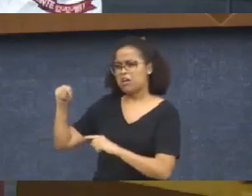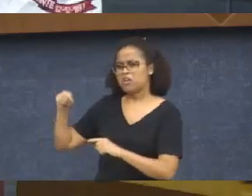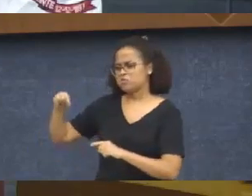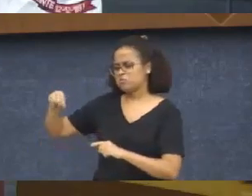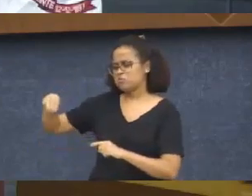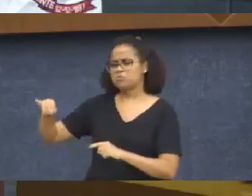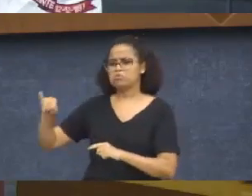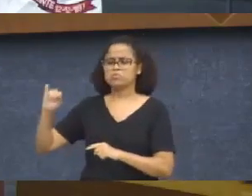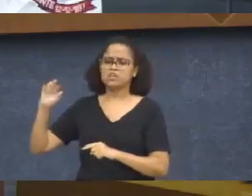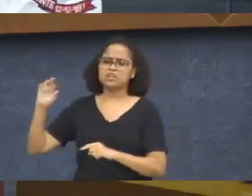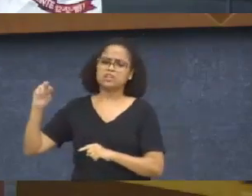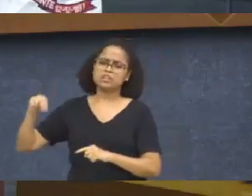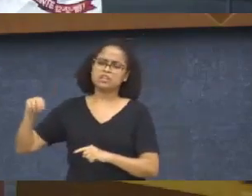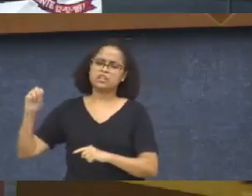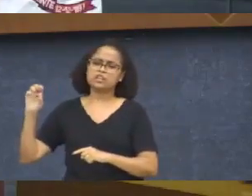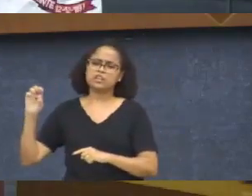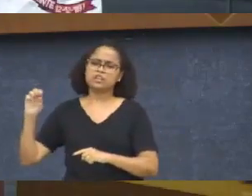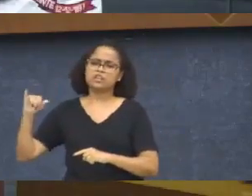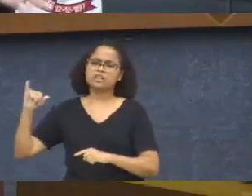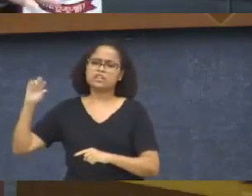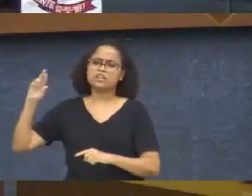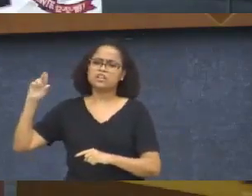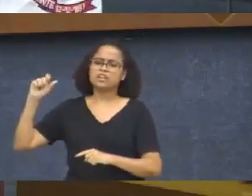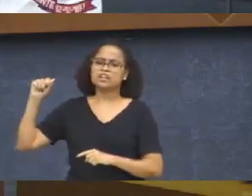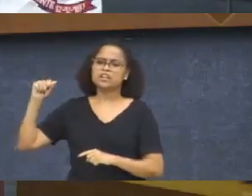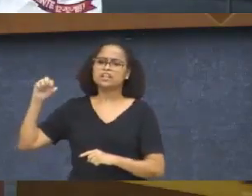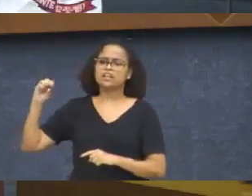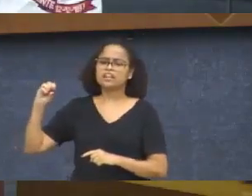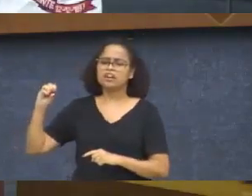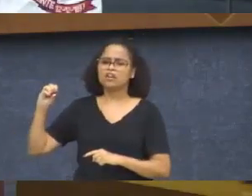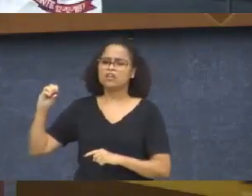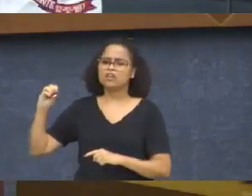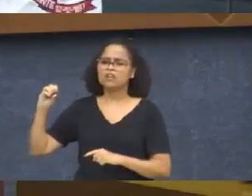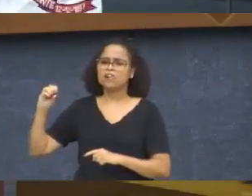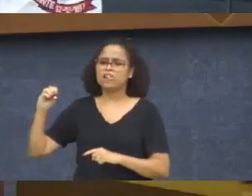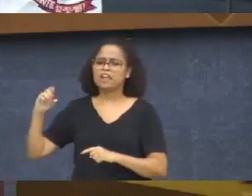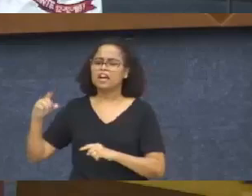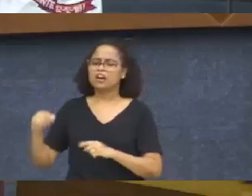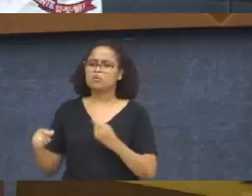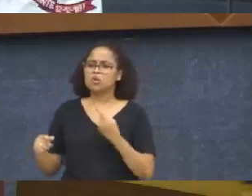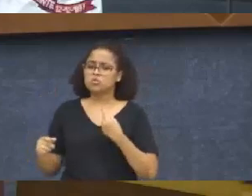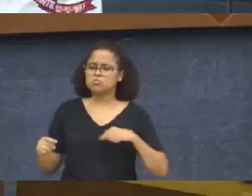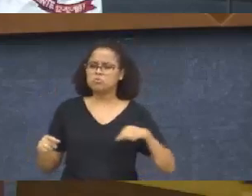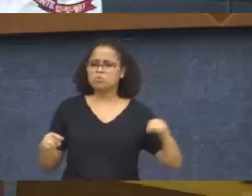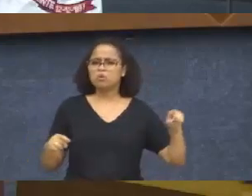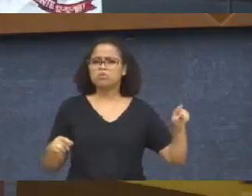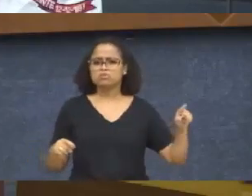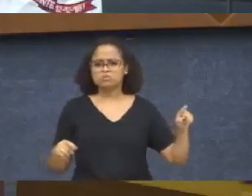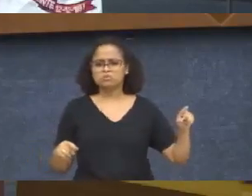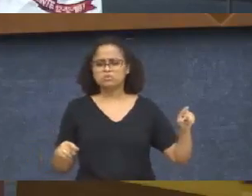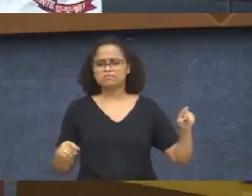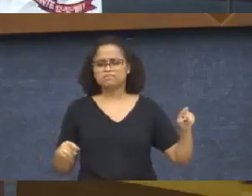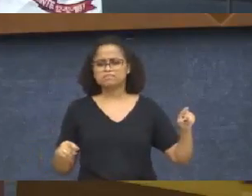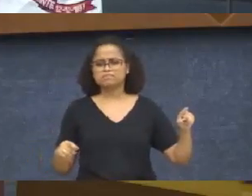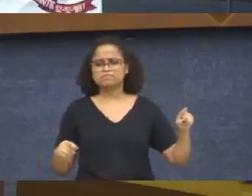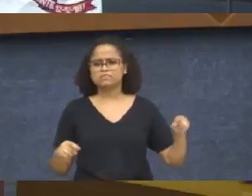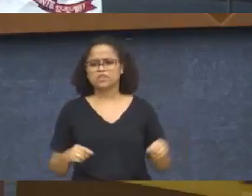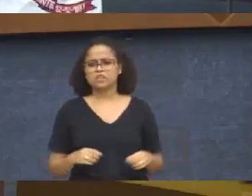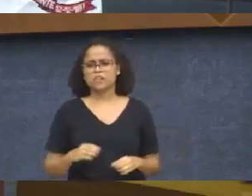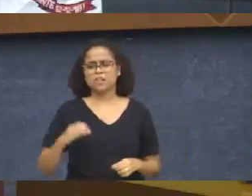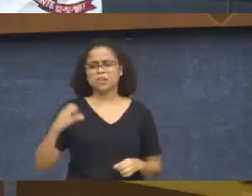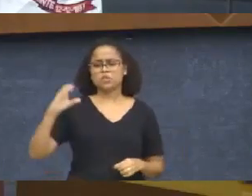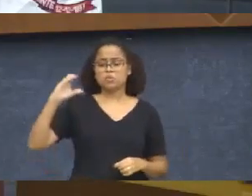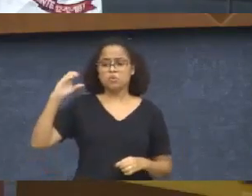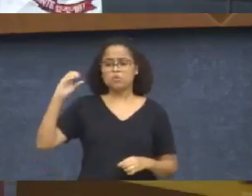está acontecendo do lado oeste, que é o lado onde recebe a maior parte dos afluentes que vem pelo córrego do Ressaca